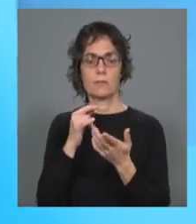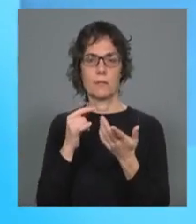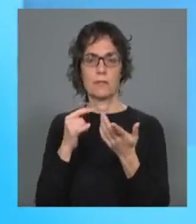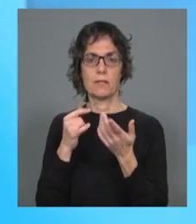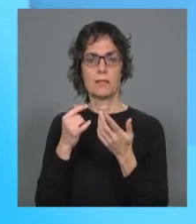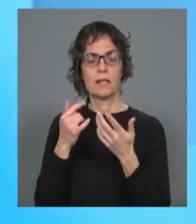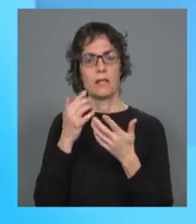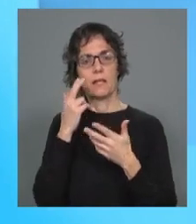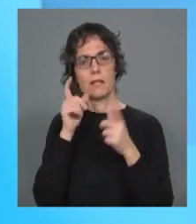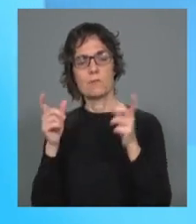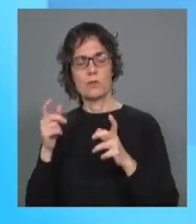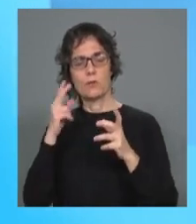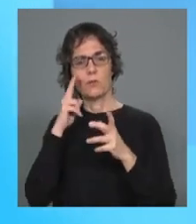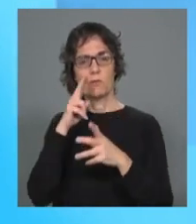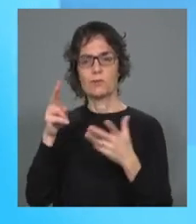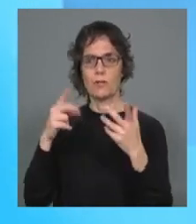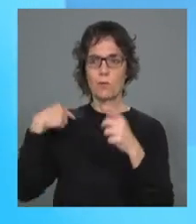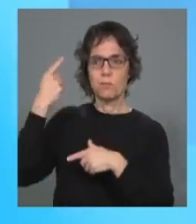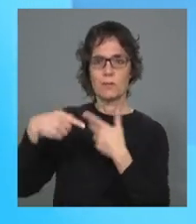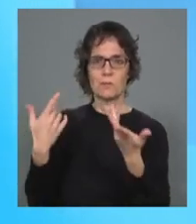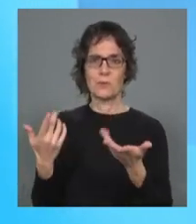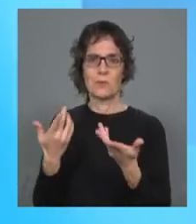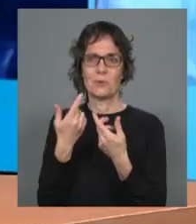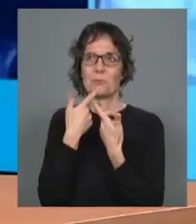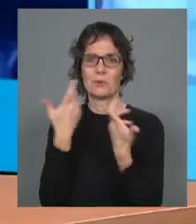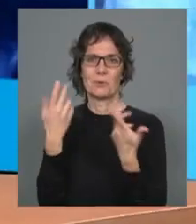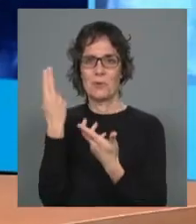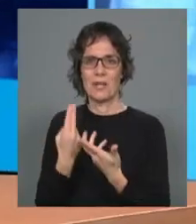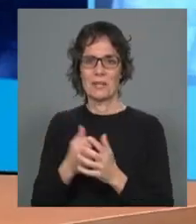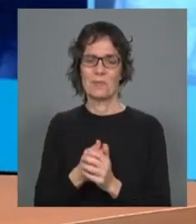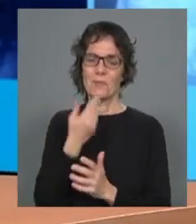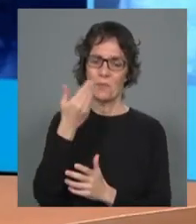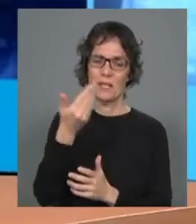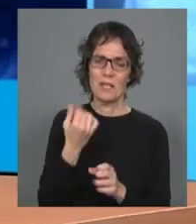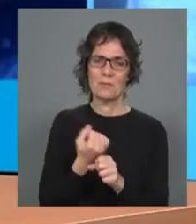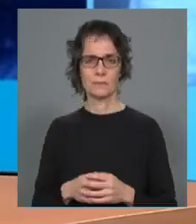património, mais visitantes ao vosso museu. Muito obrigado, Eva, por esta partilha deste trabalho que está a ser desenvolvido